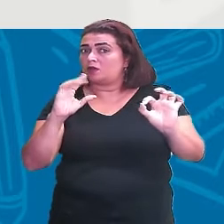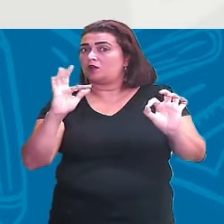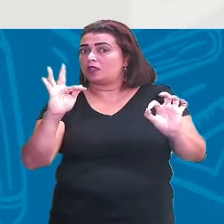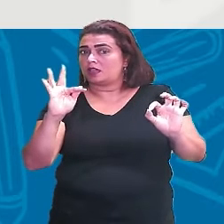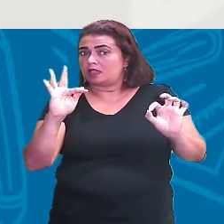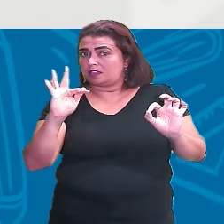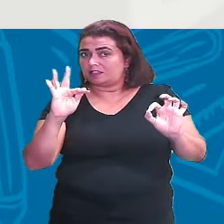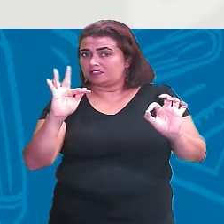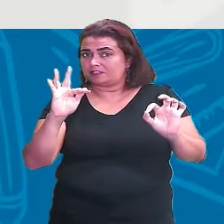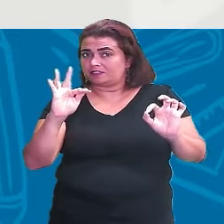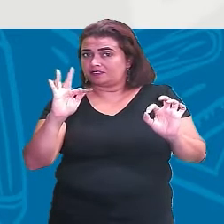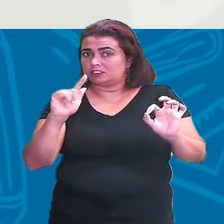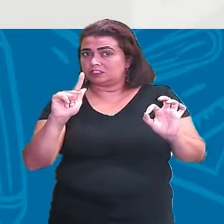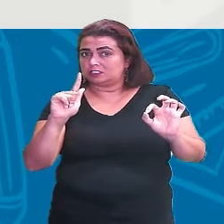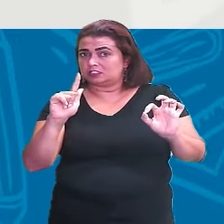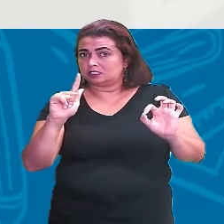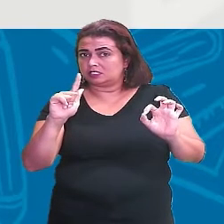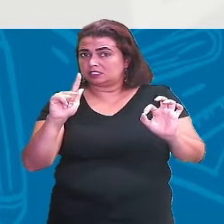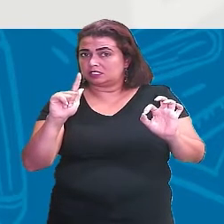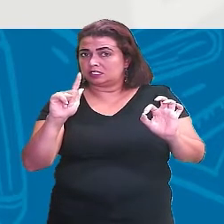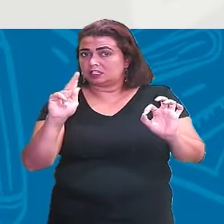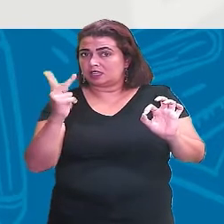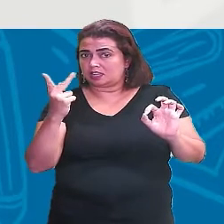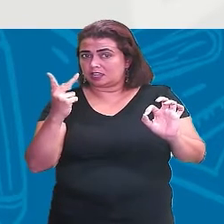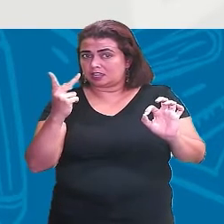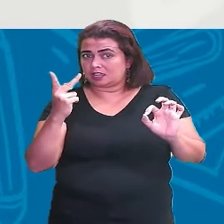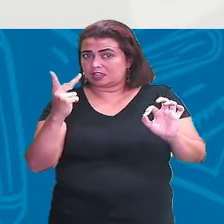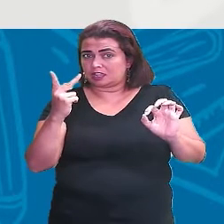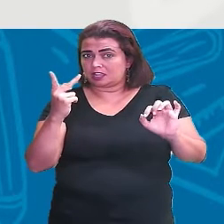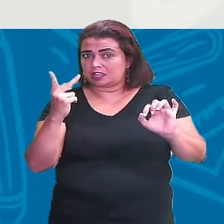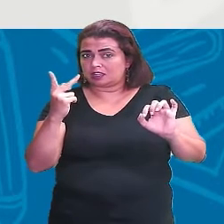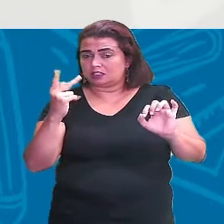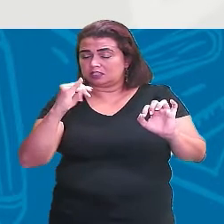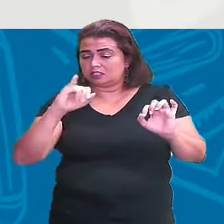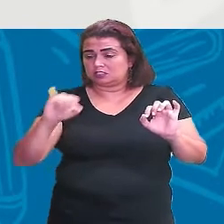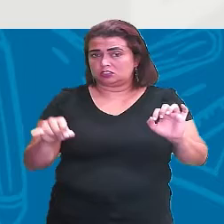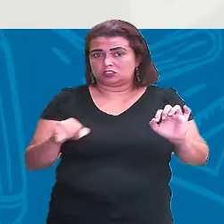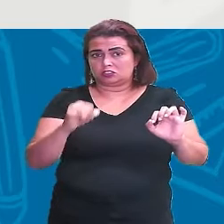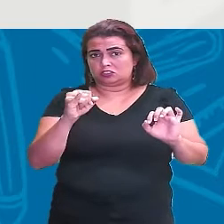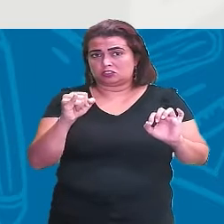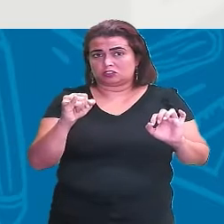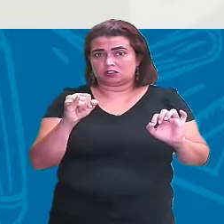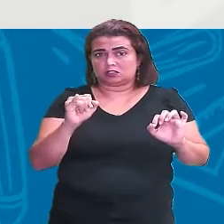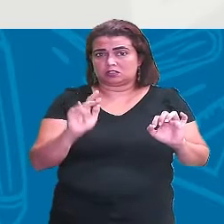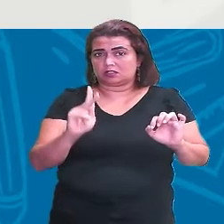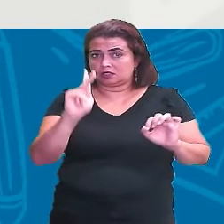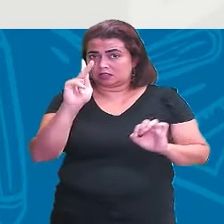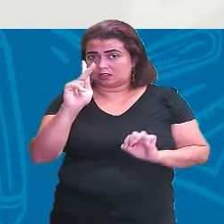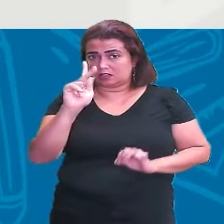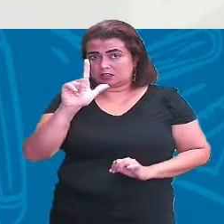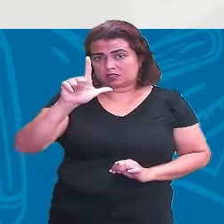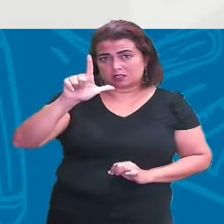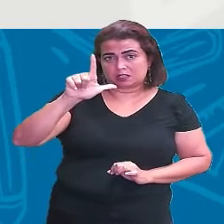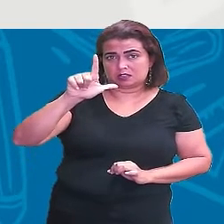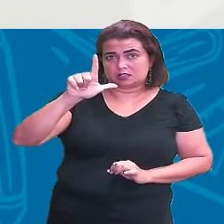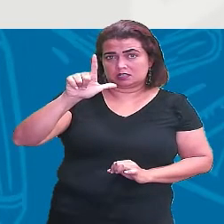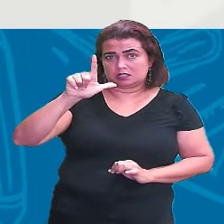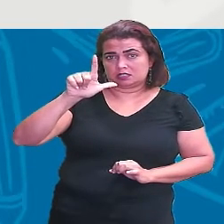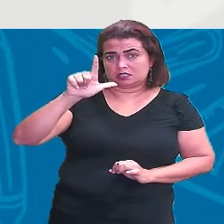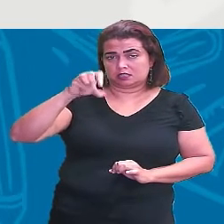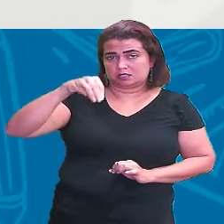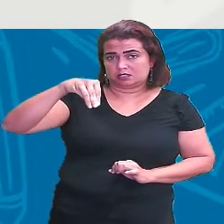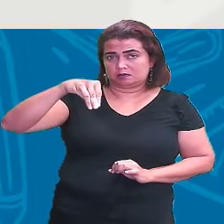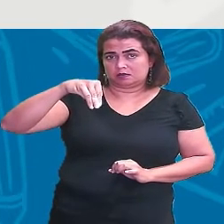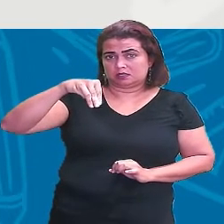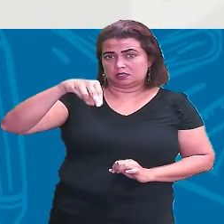letra F, G, H, J, o K, o L,